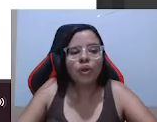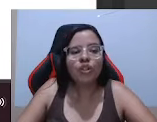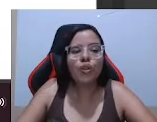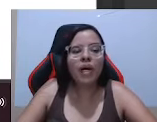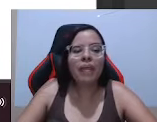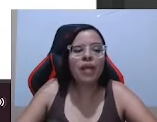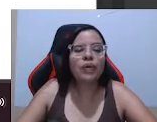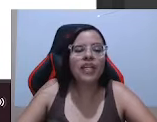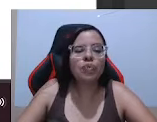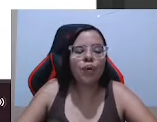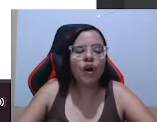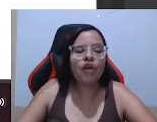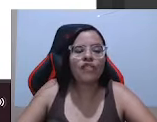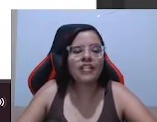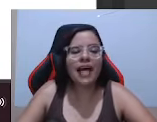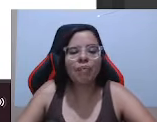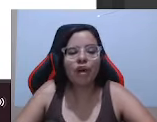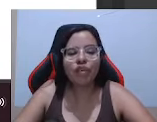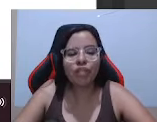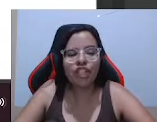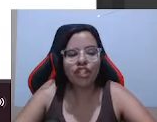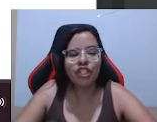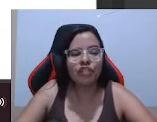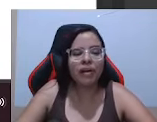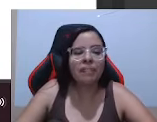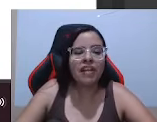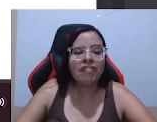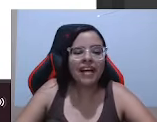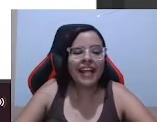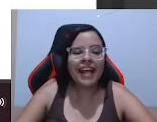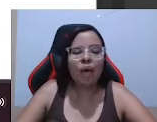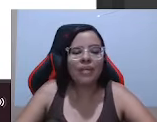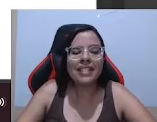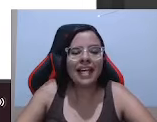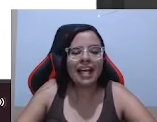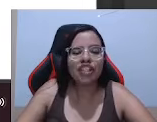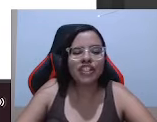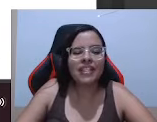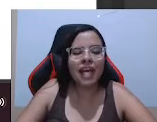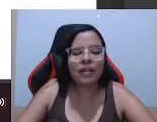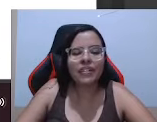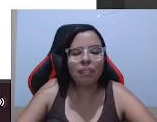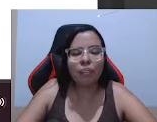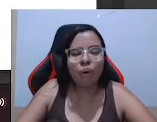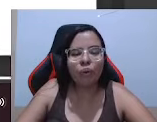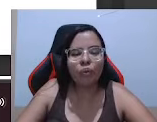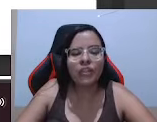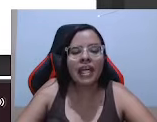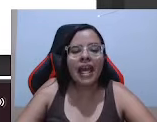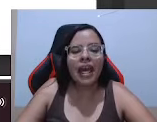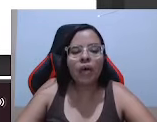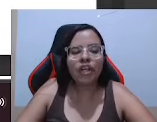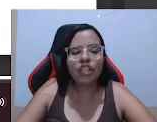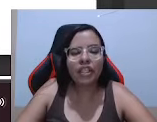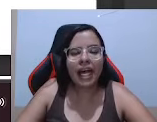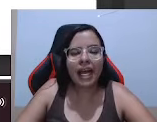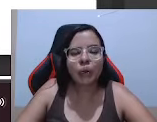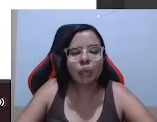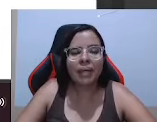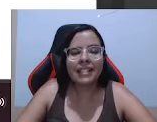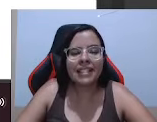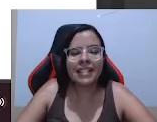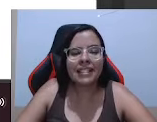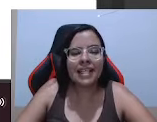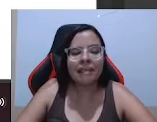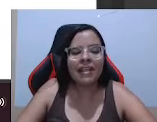especial. Do julgamento das provas, a prova objetiva valerá uma escala de 0 a 100 pontos e o